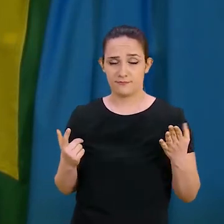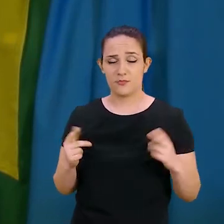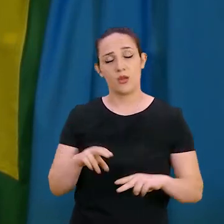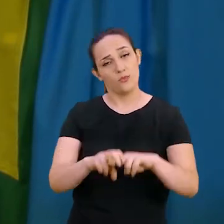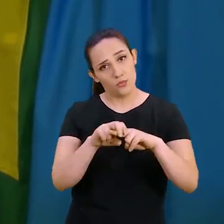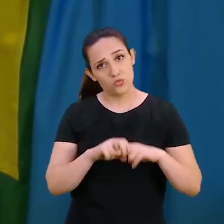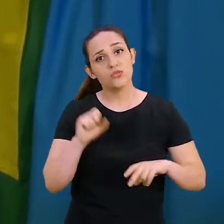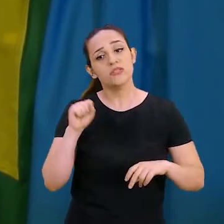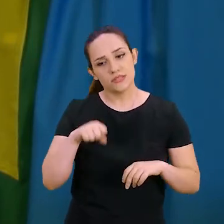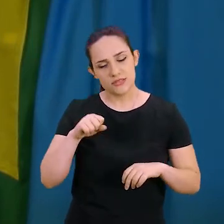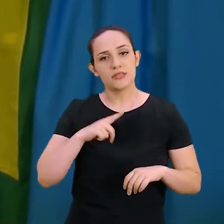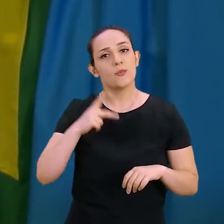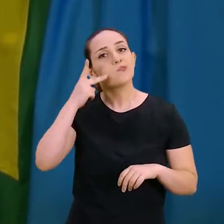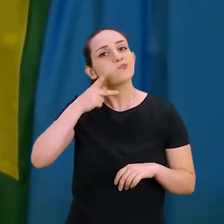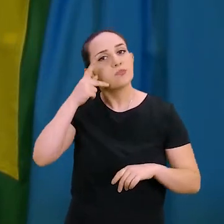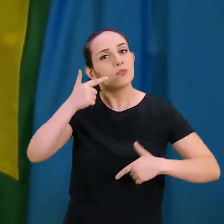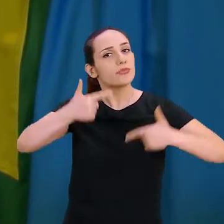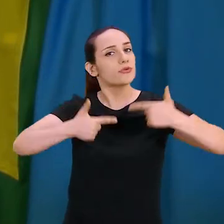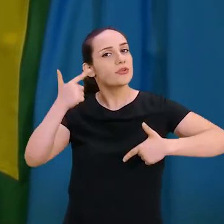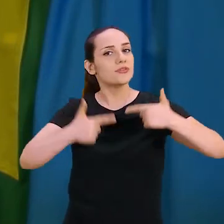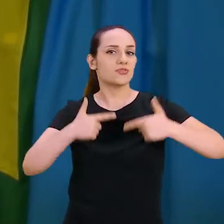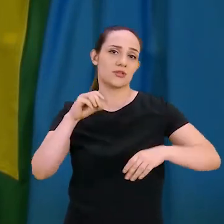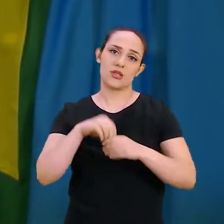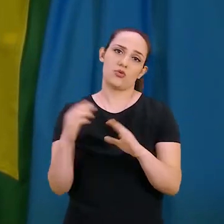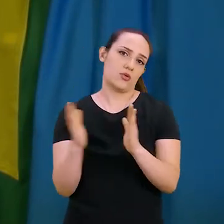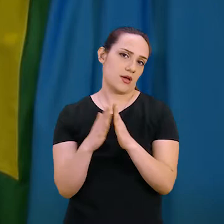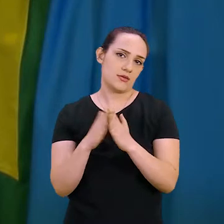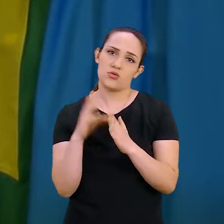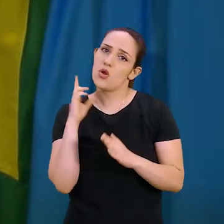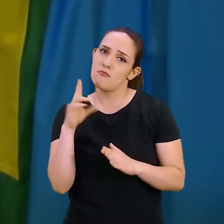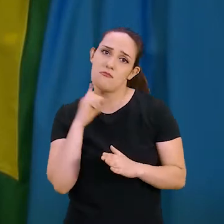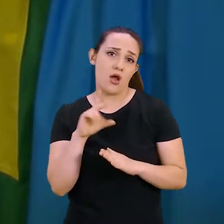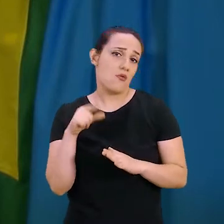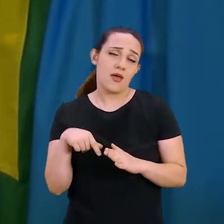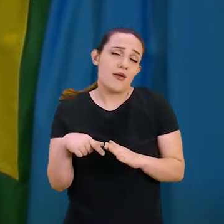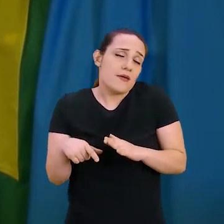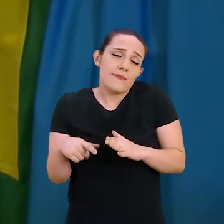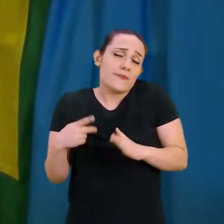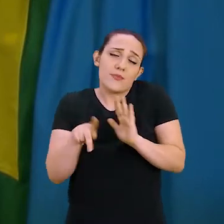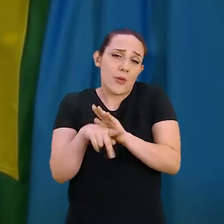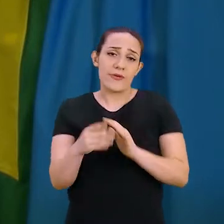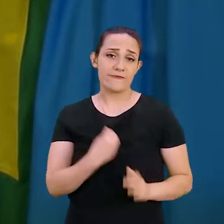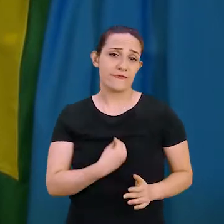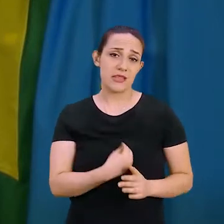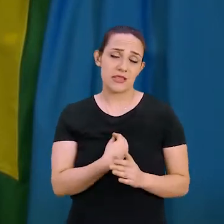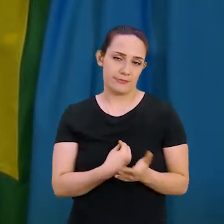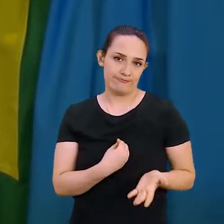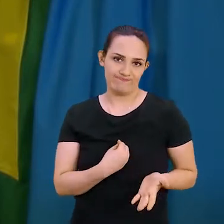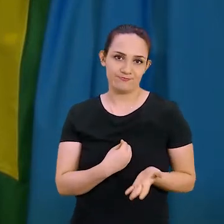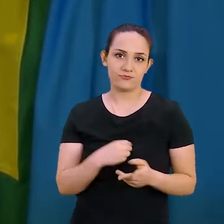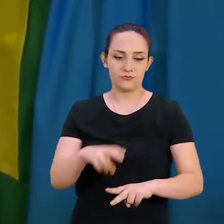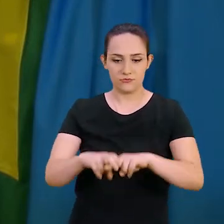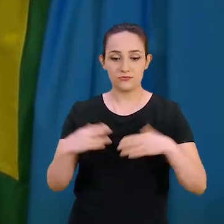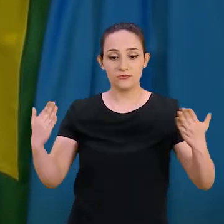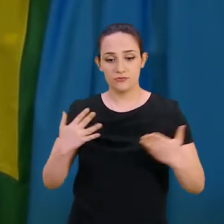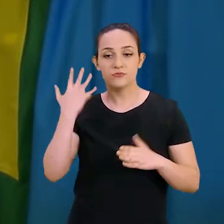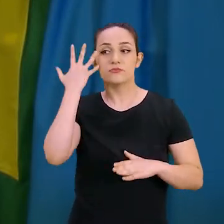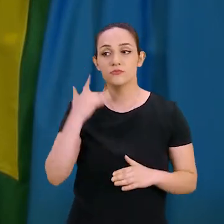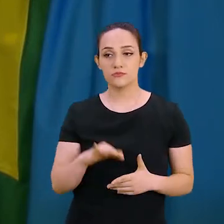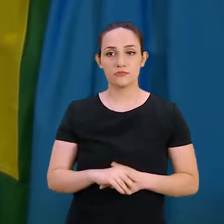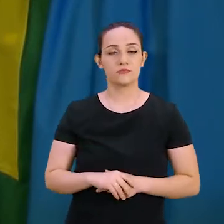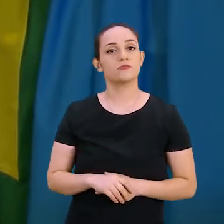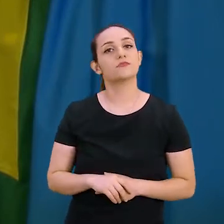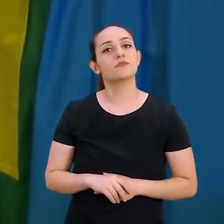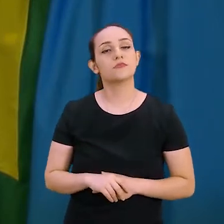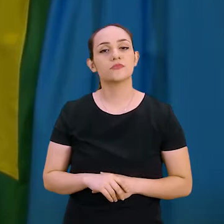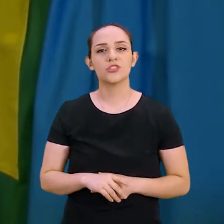gente acaba exercendo a política de forma indireta dentro de casa com os filhos. Então, as crianças de hoje estão muito